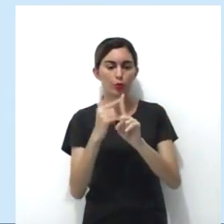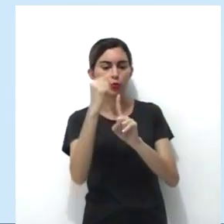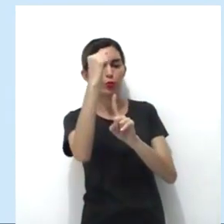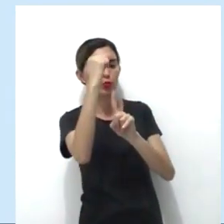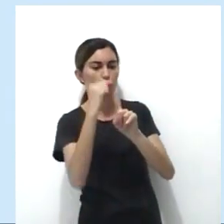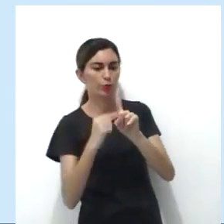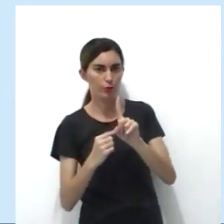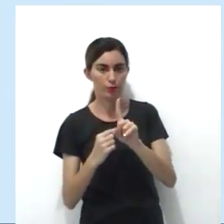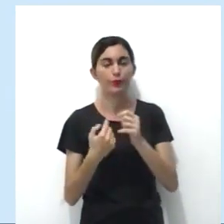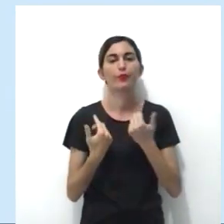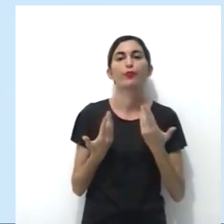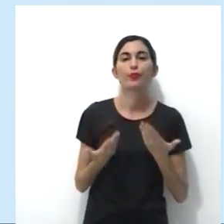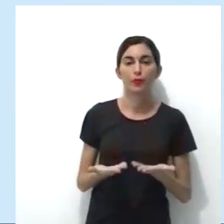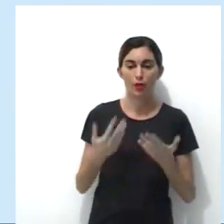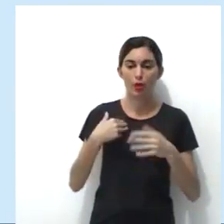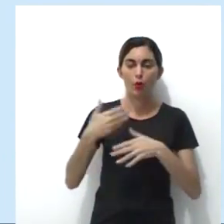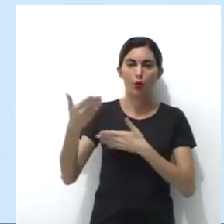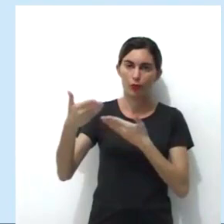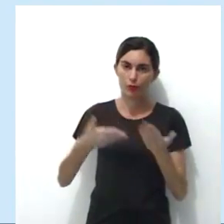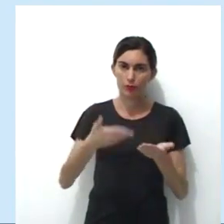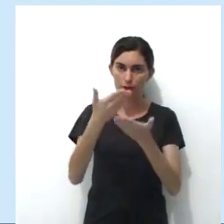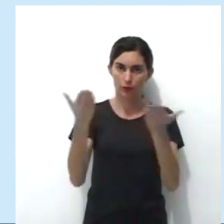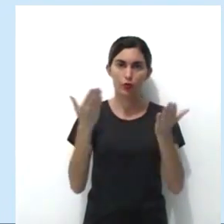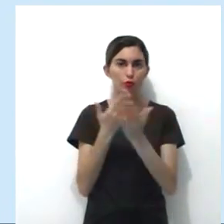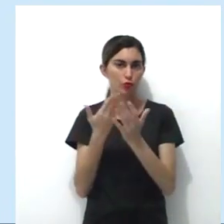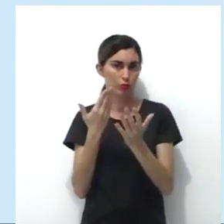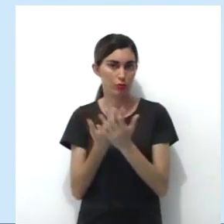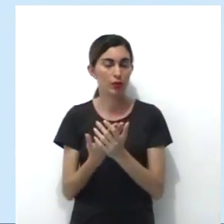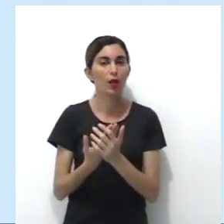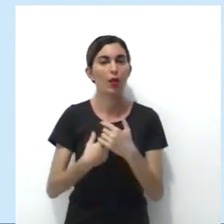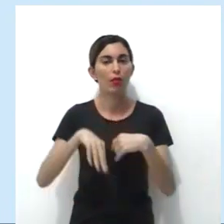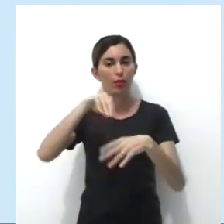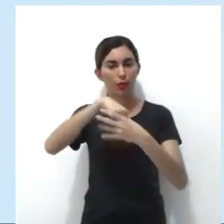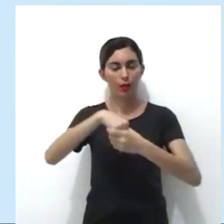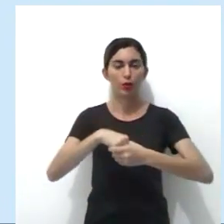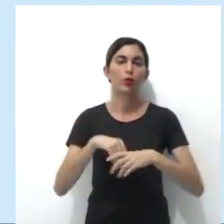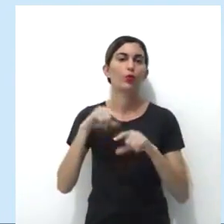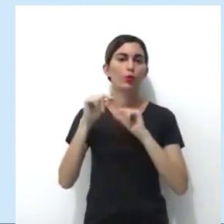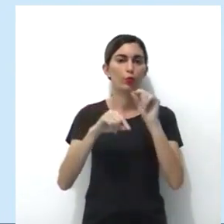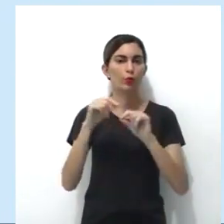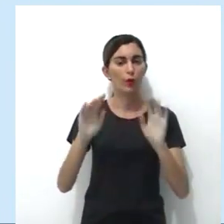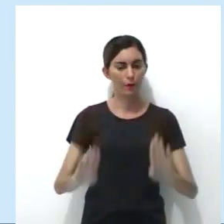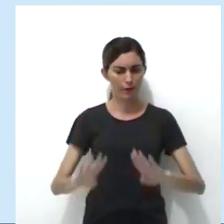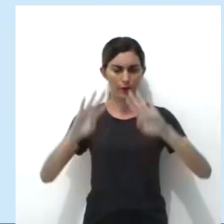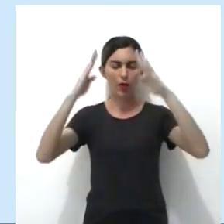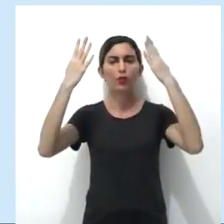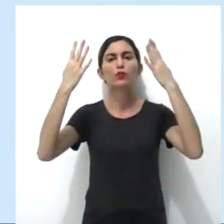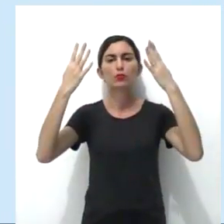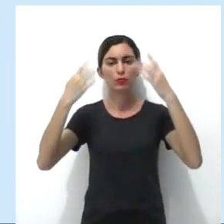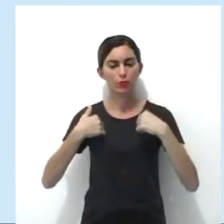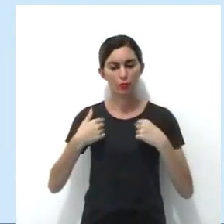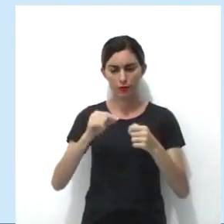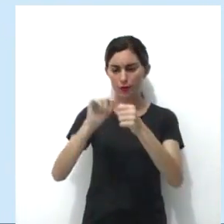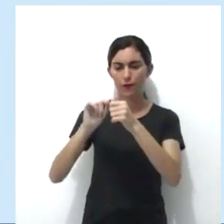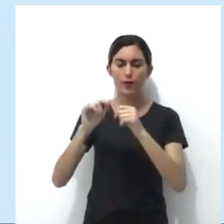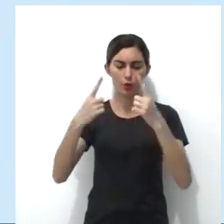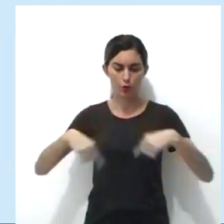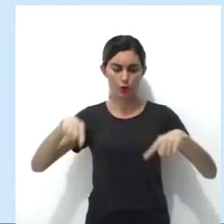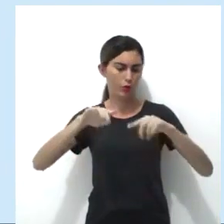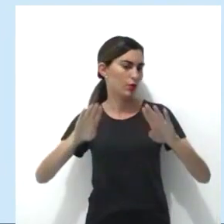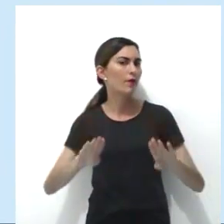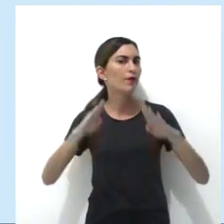convidadas especiais para deixar uma mensagem importante aqui para vocês, tá? Então vamos lá começar falando do nosso assunto,